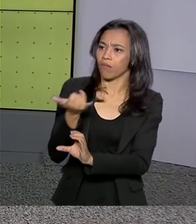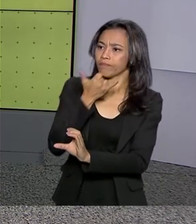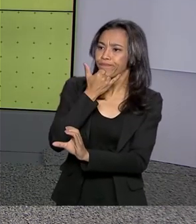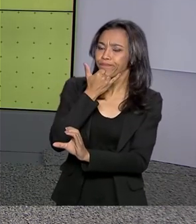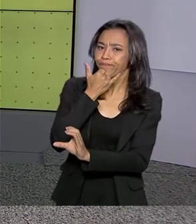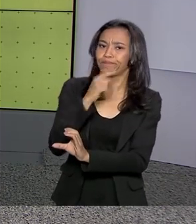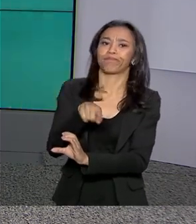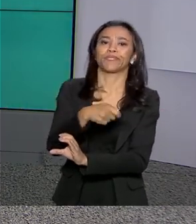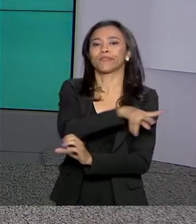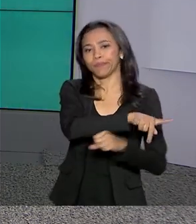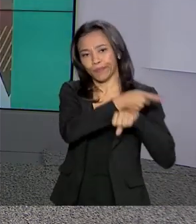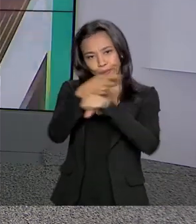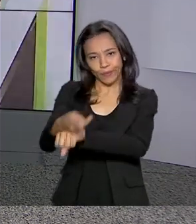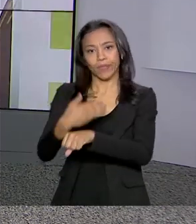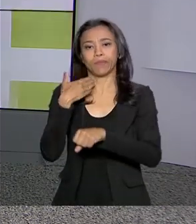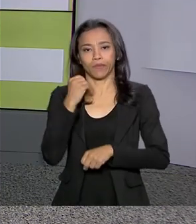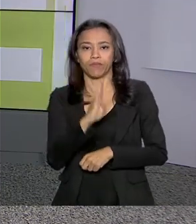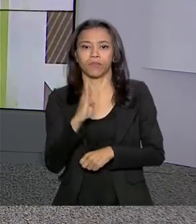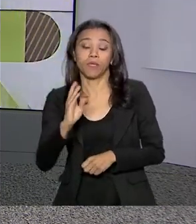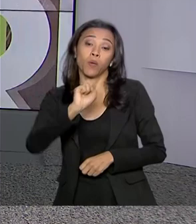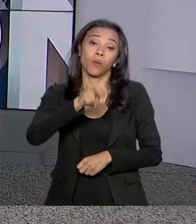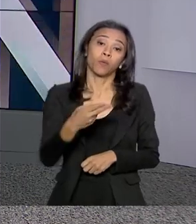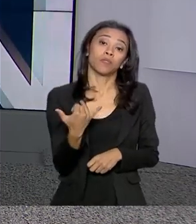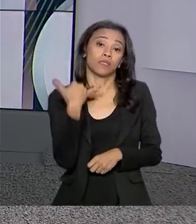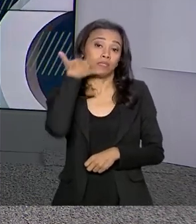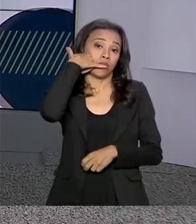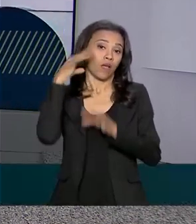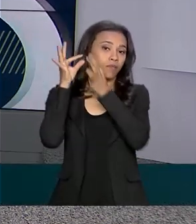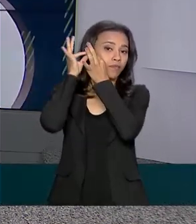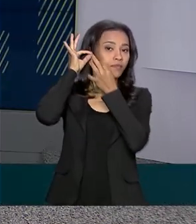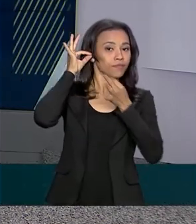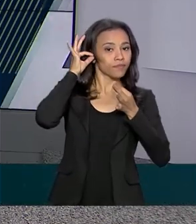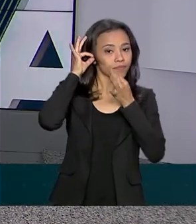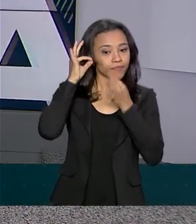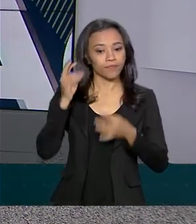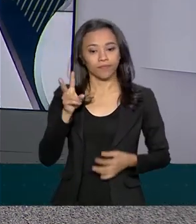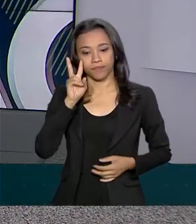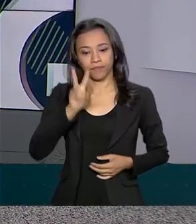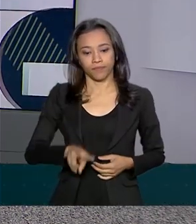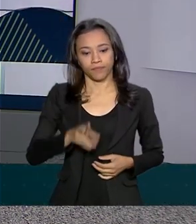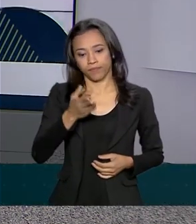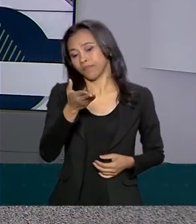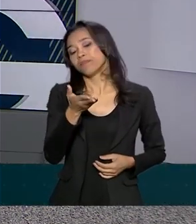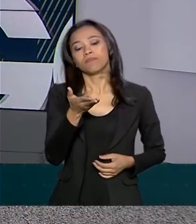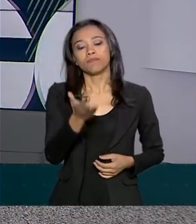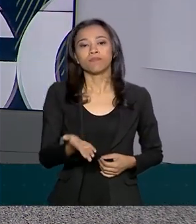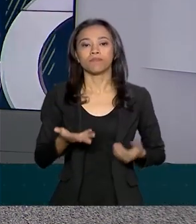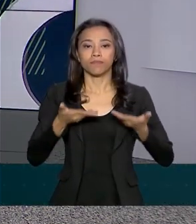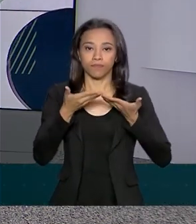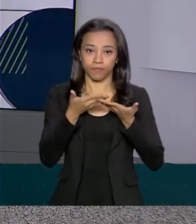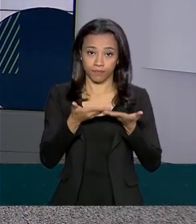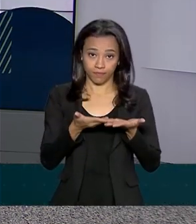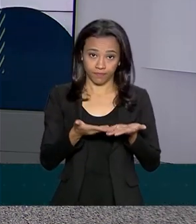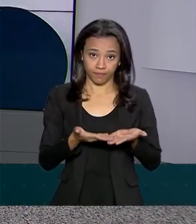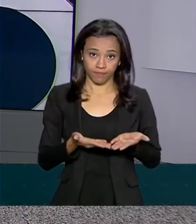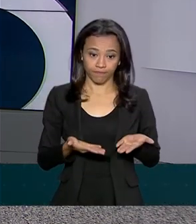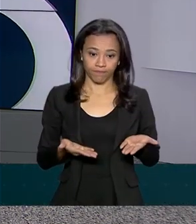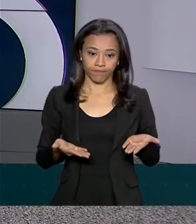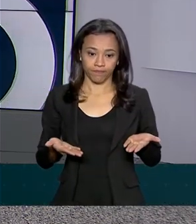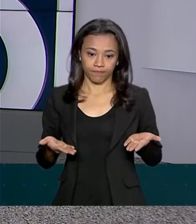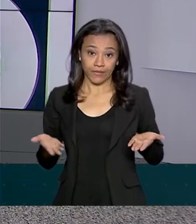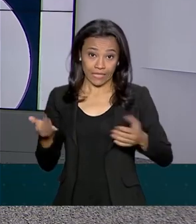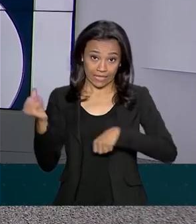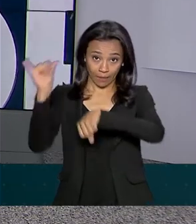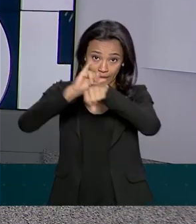qualquer agência do Banco do Brasil ou ligar para a central de atendimento pelos telefones 4004-0001, nas